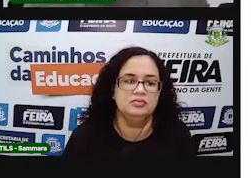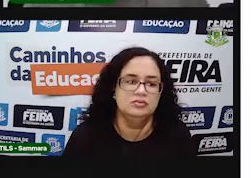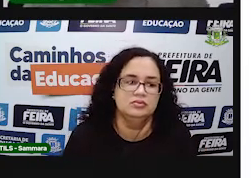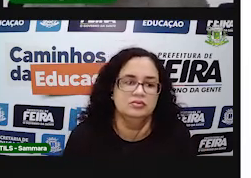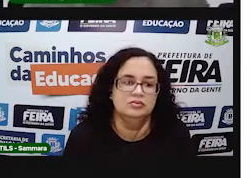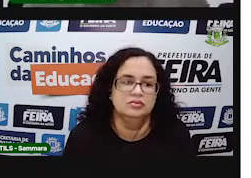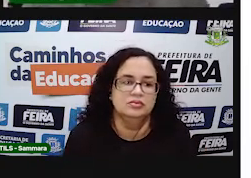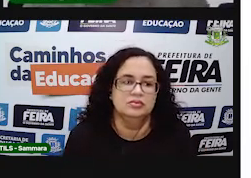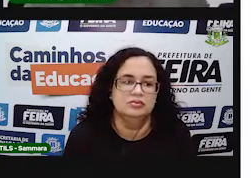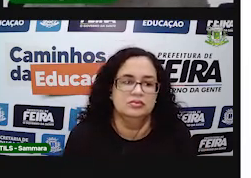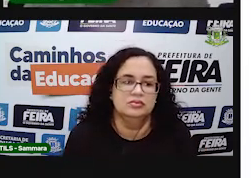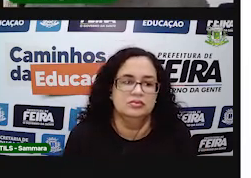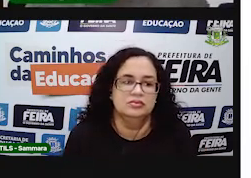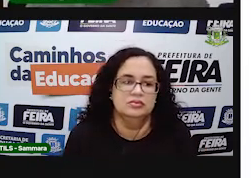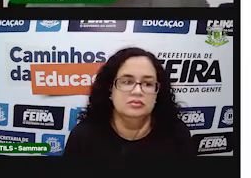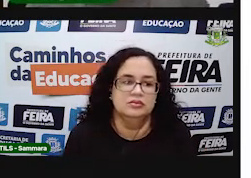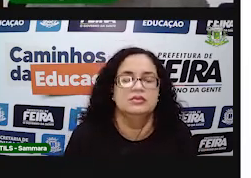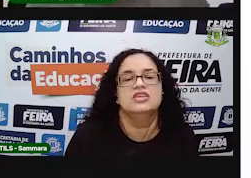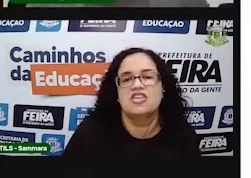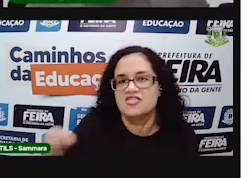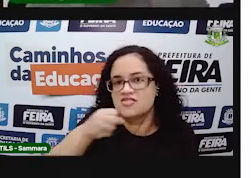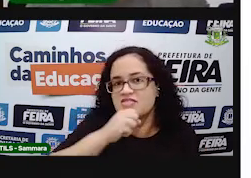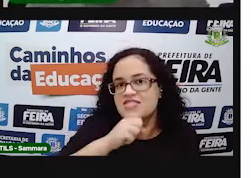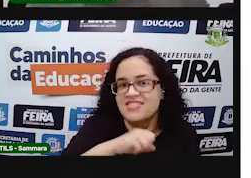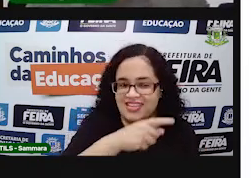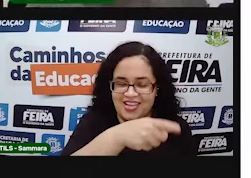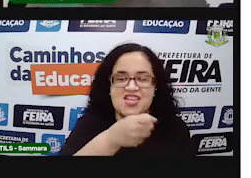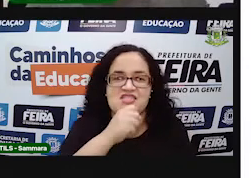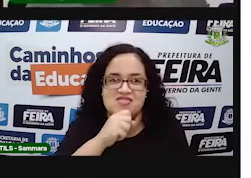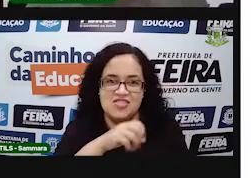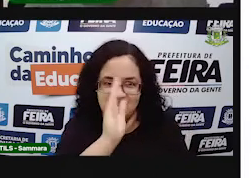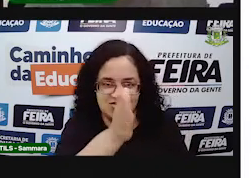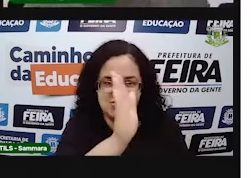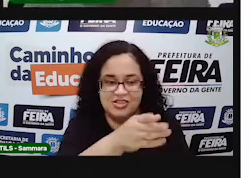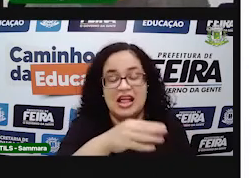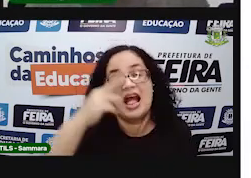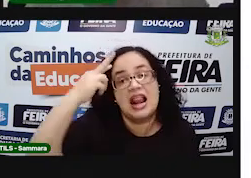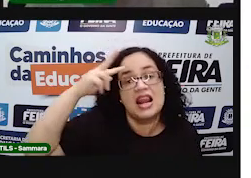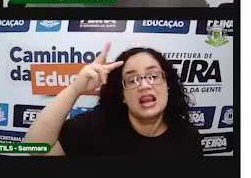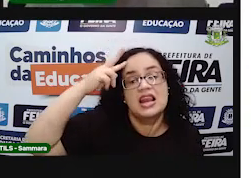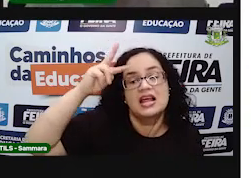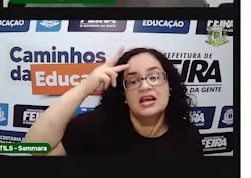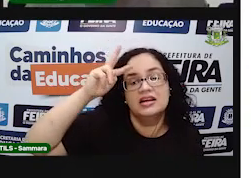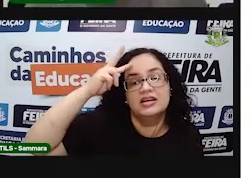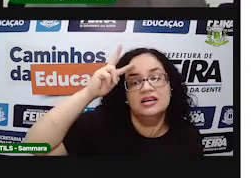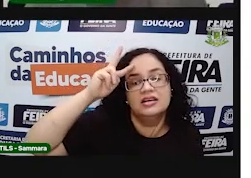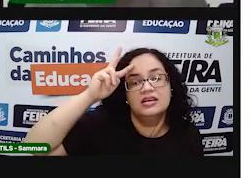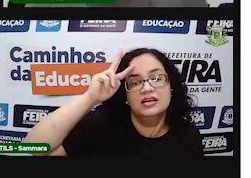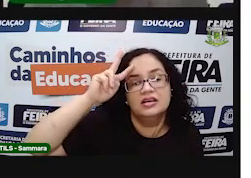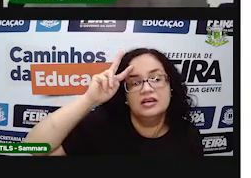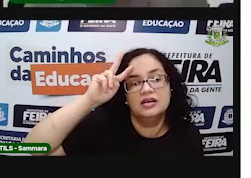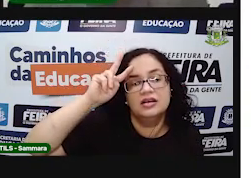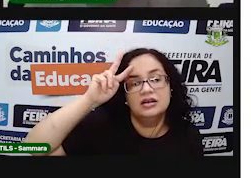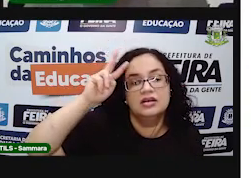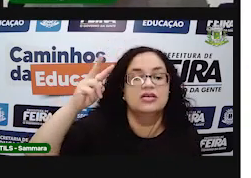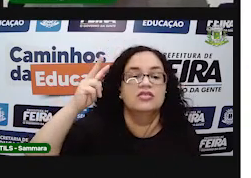Outros, os mais, velhinhos como eu, lembram de um jogo